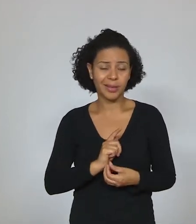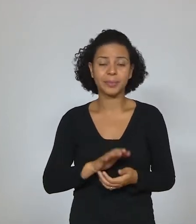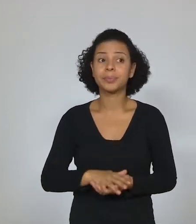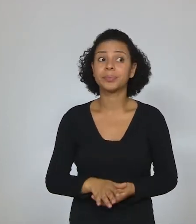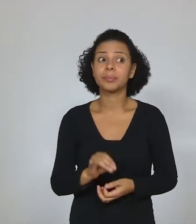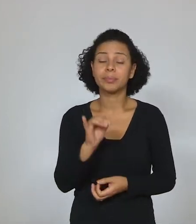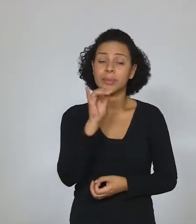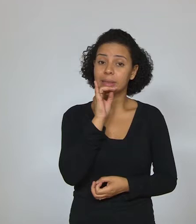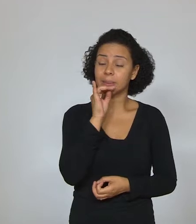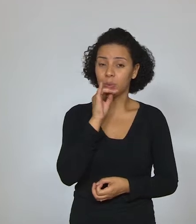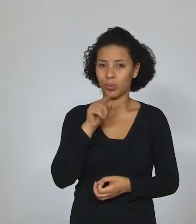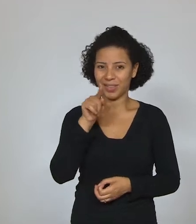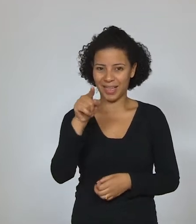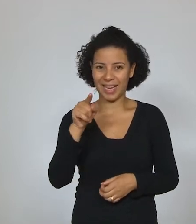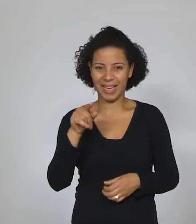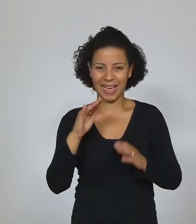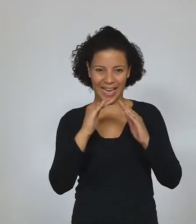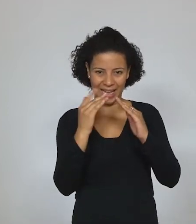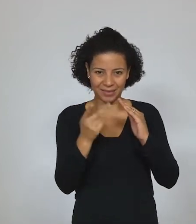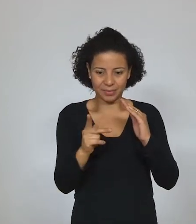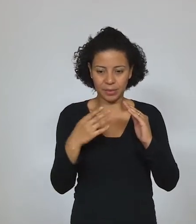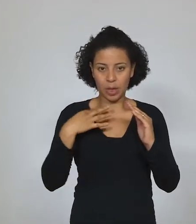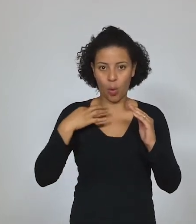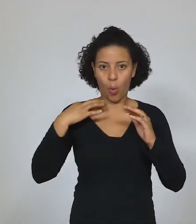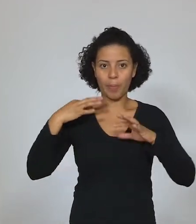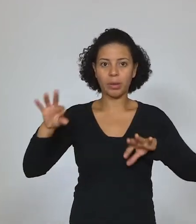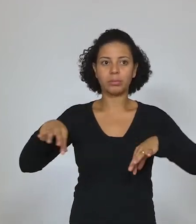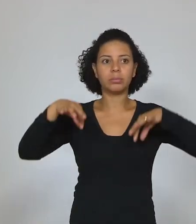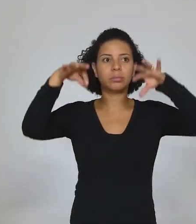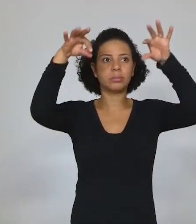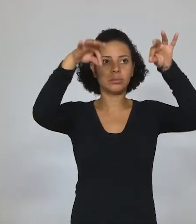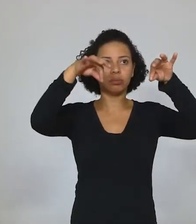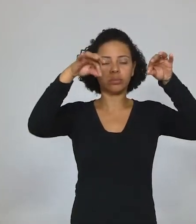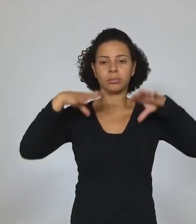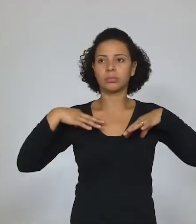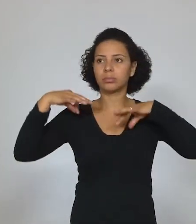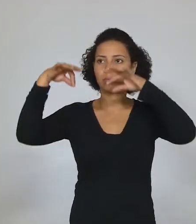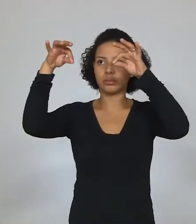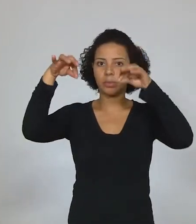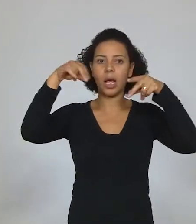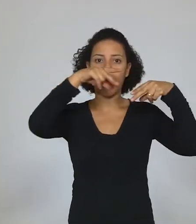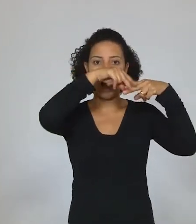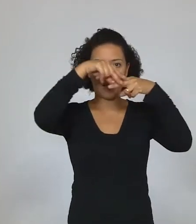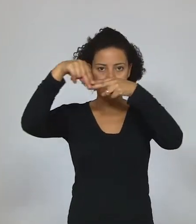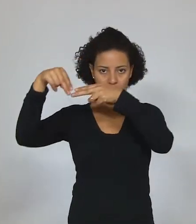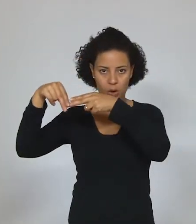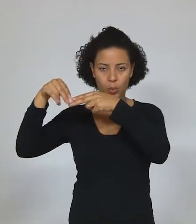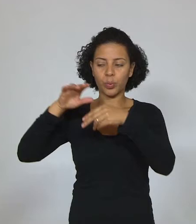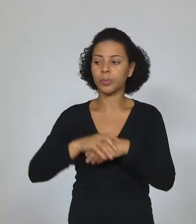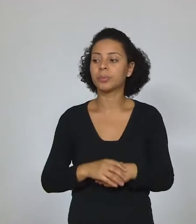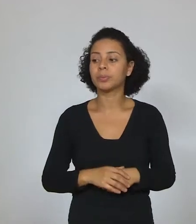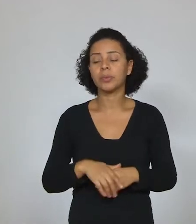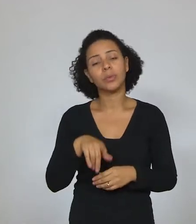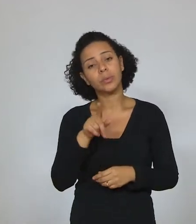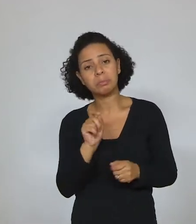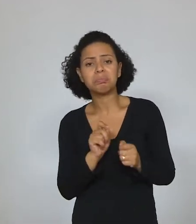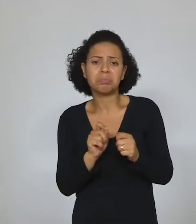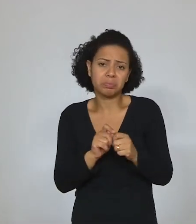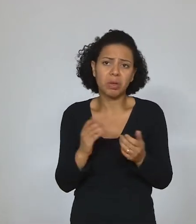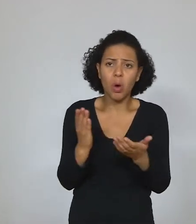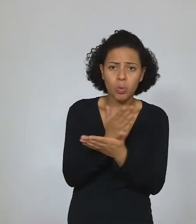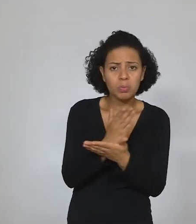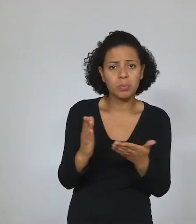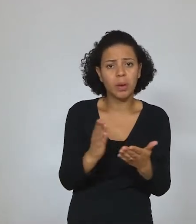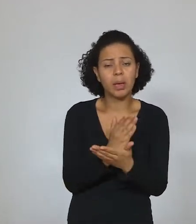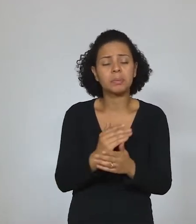aquela roupa no varal, você quer realizar uma separação da sua roupa que você vai usar daquela água que não deveria estar ali. Ou, ao